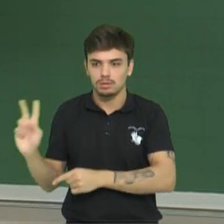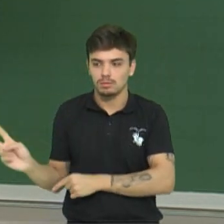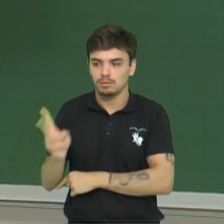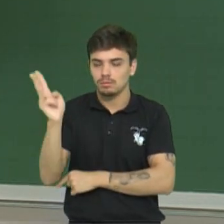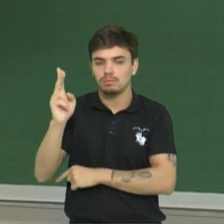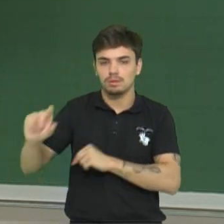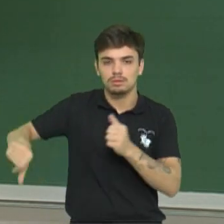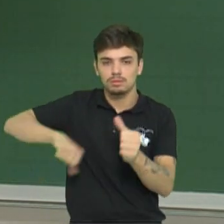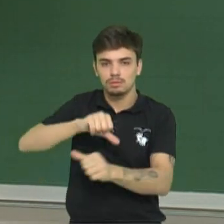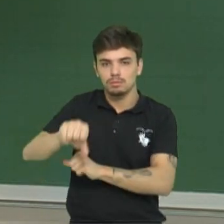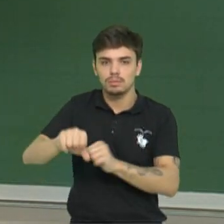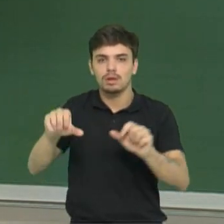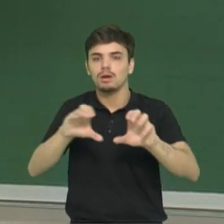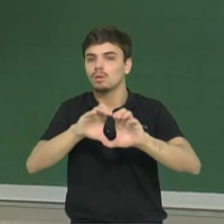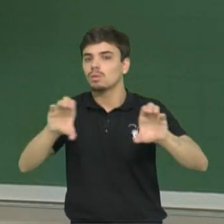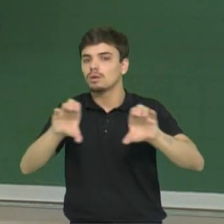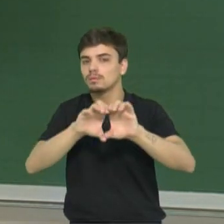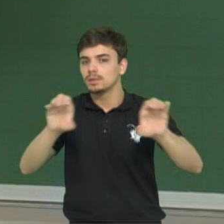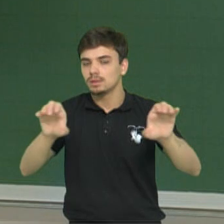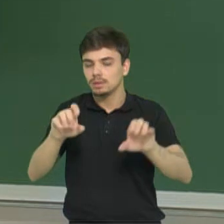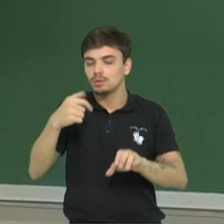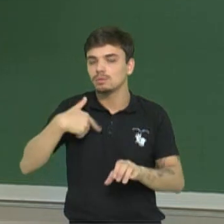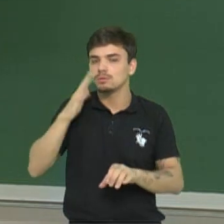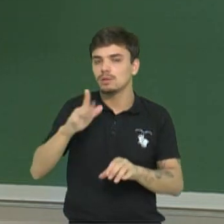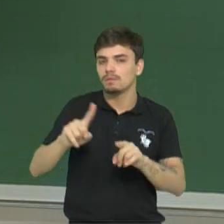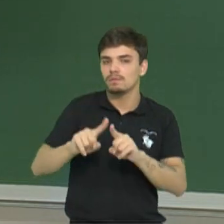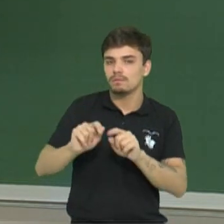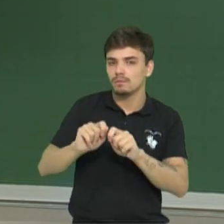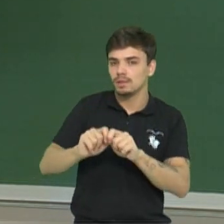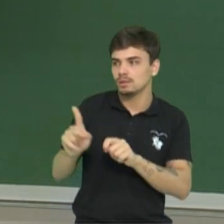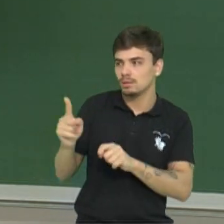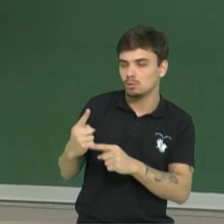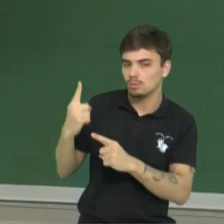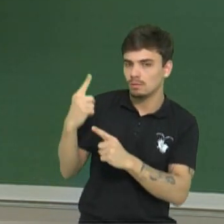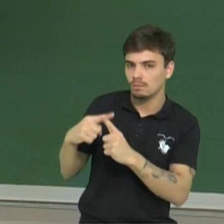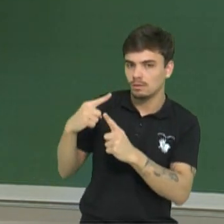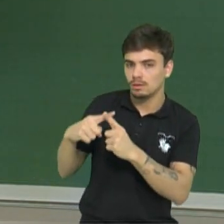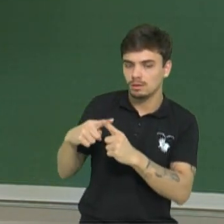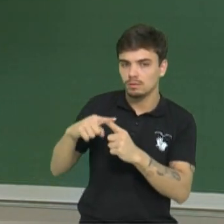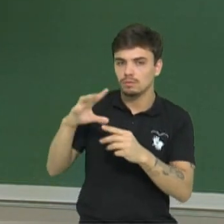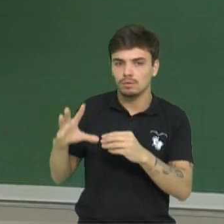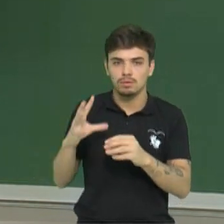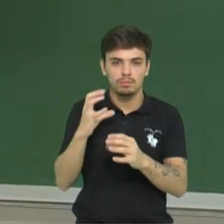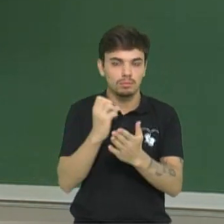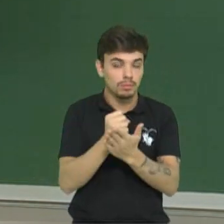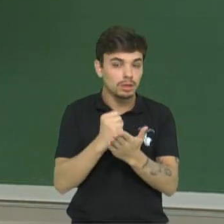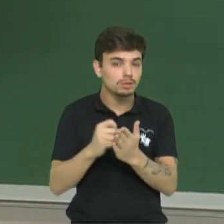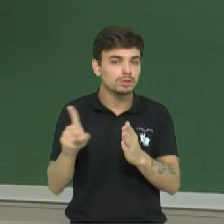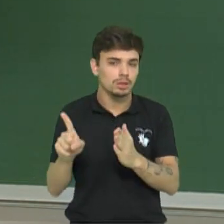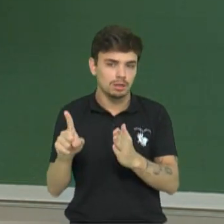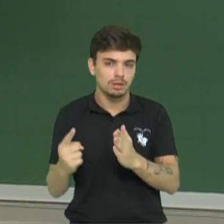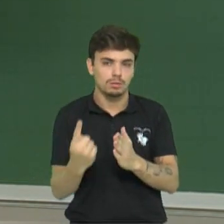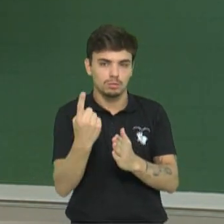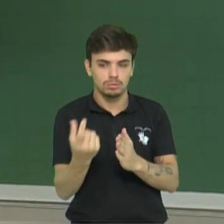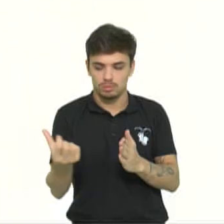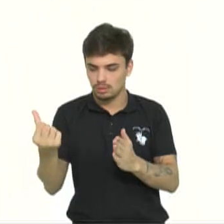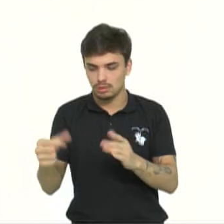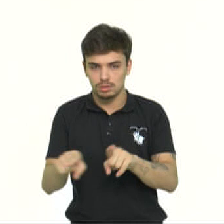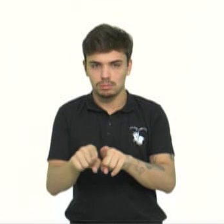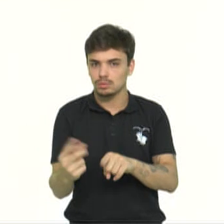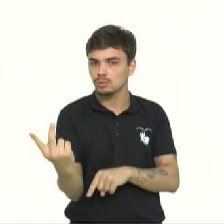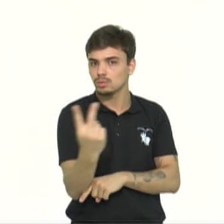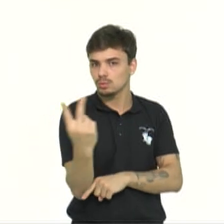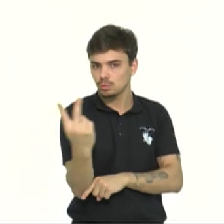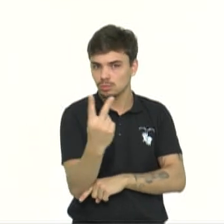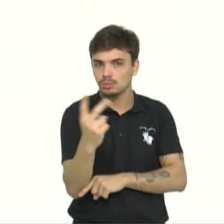eles virarem coeficientes. Uma vez que eu fiz isso aqui, vou preencher lá, então, o 1 e o 6 e os outros dois coeficientes